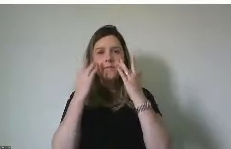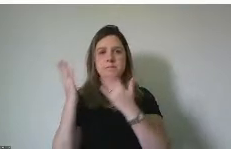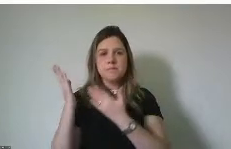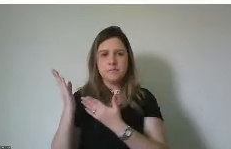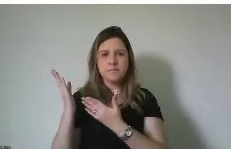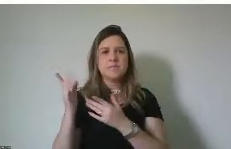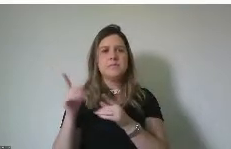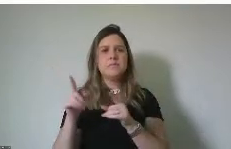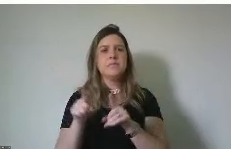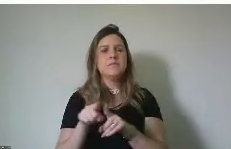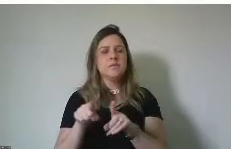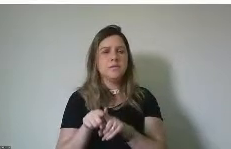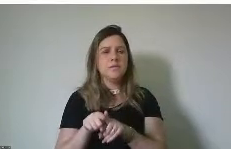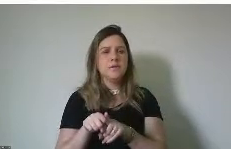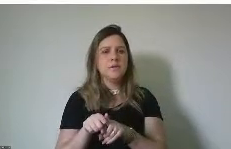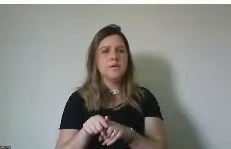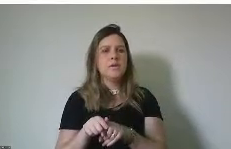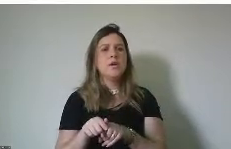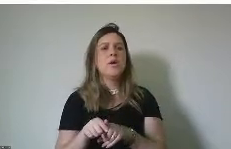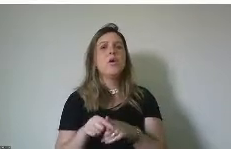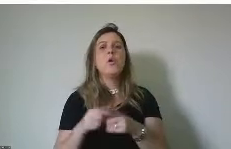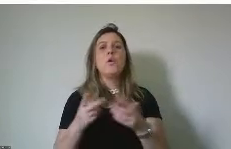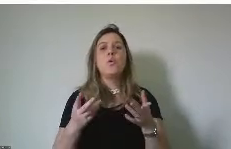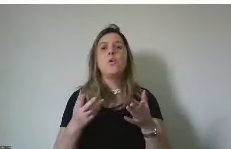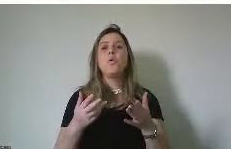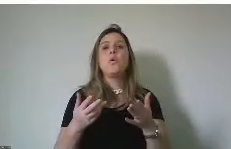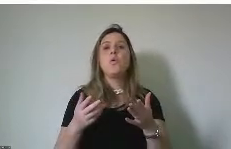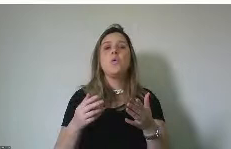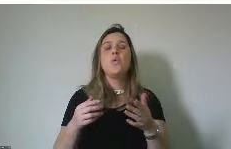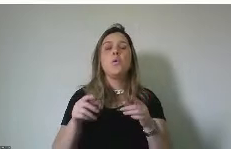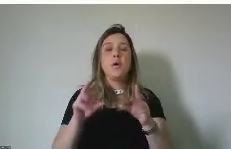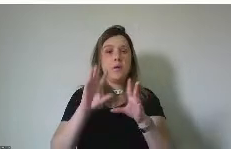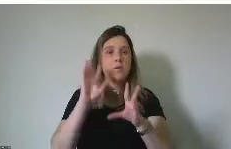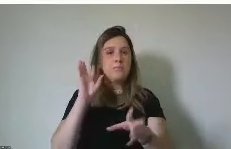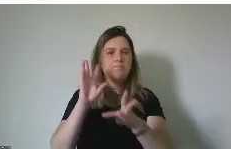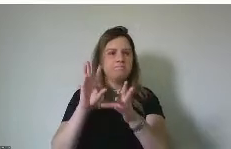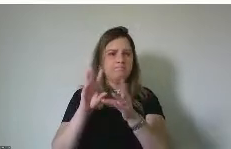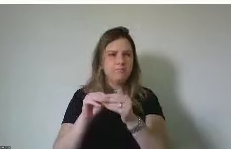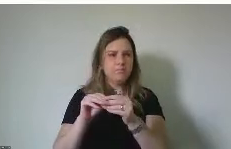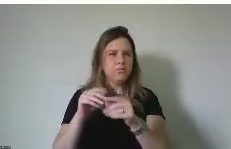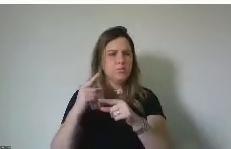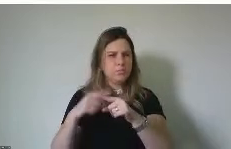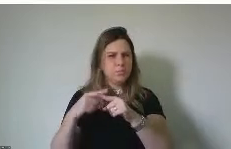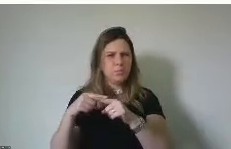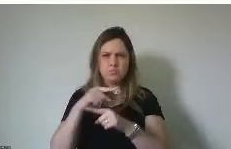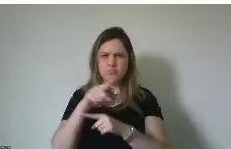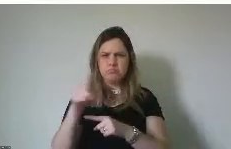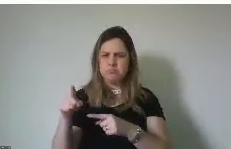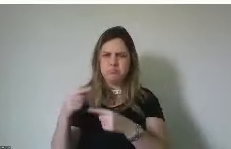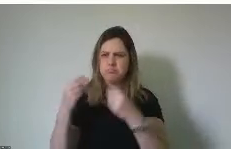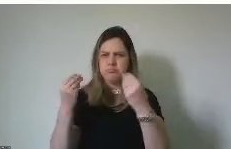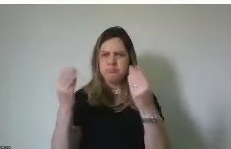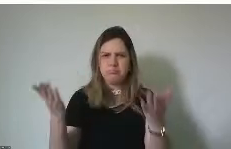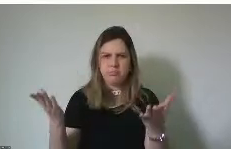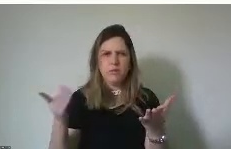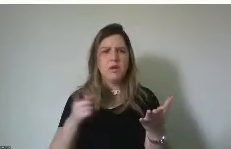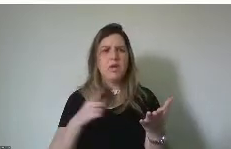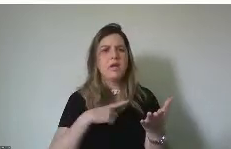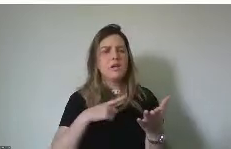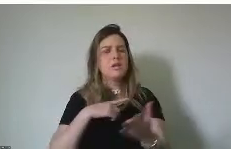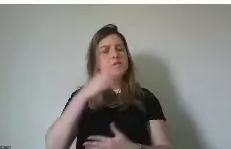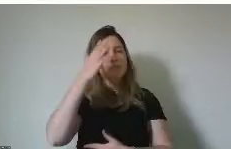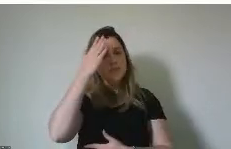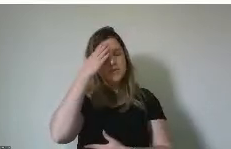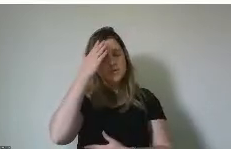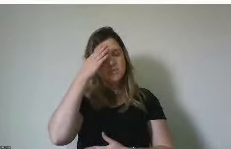tá Dá uma grande figurinha que tenta resumir um pouquinho que eu trouxe para vocês a gente já sabe que a eólica já era assim